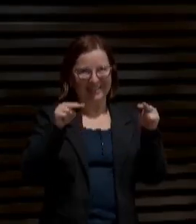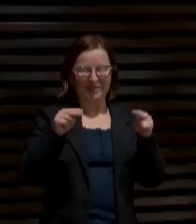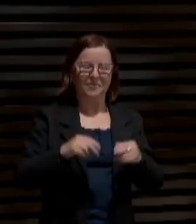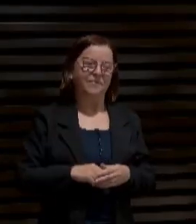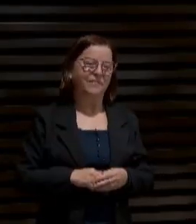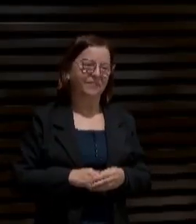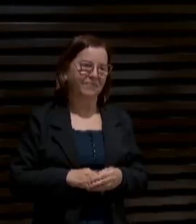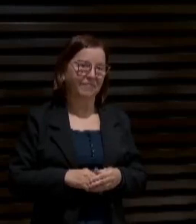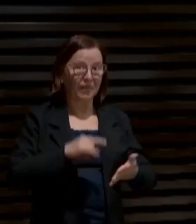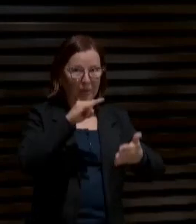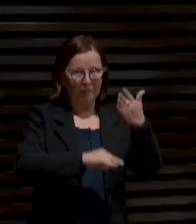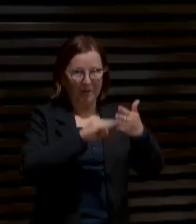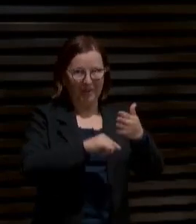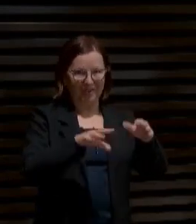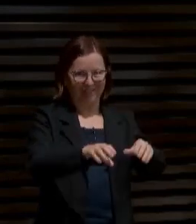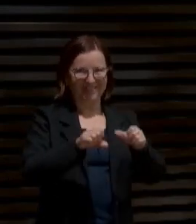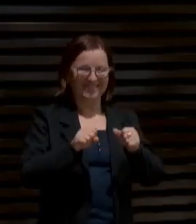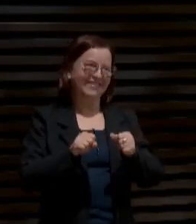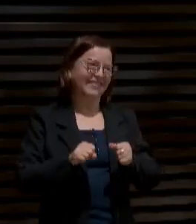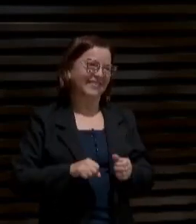e Abra o seu boletim